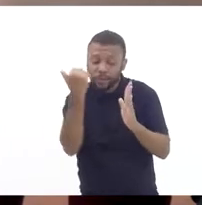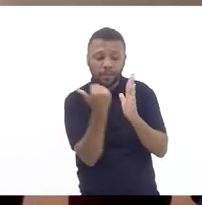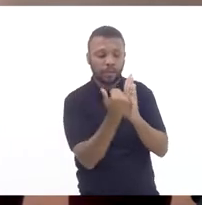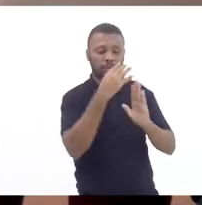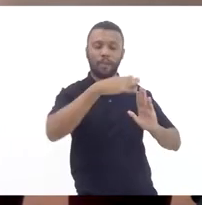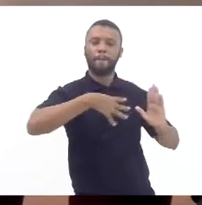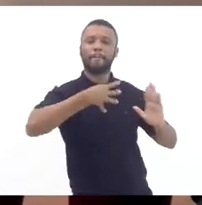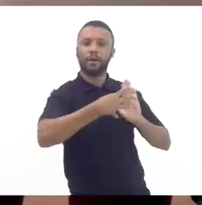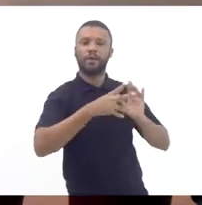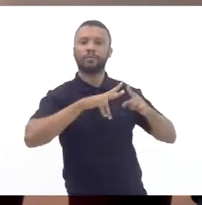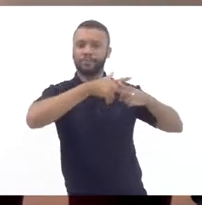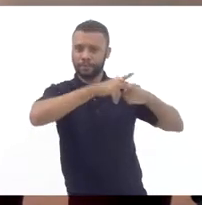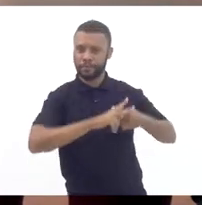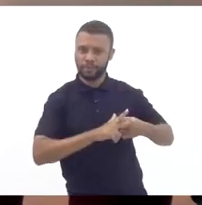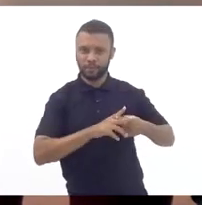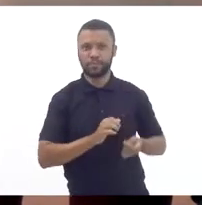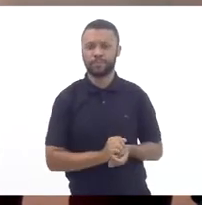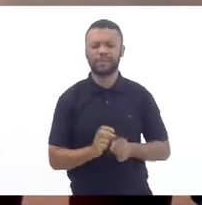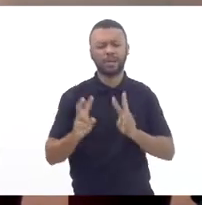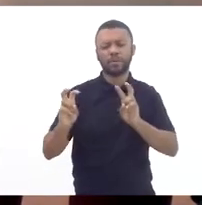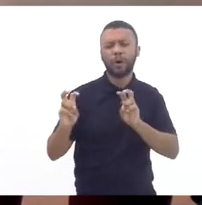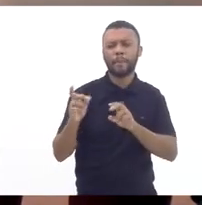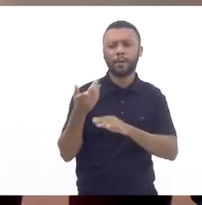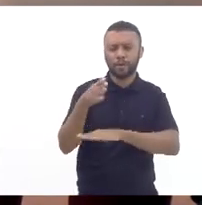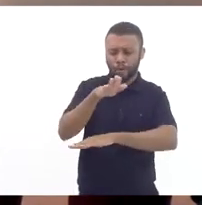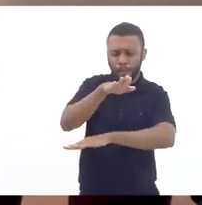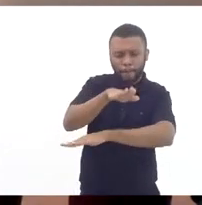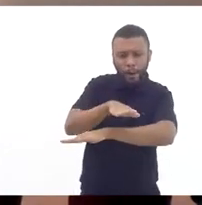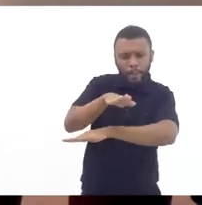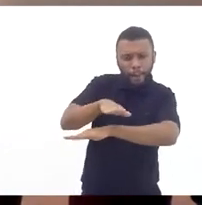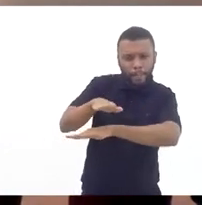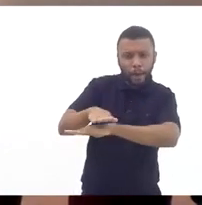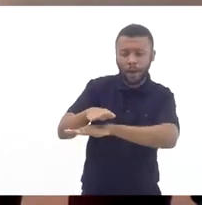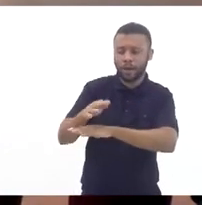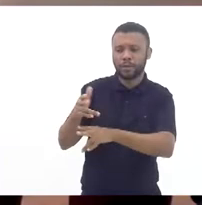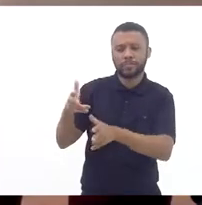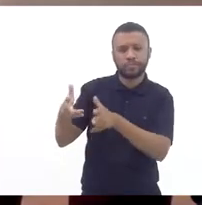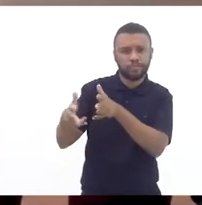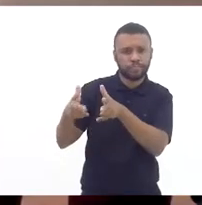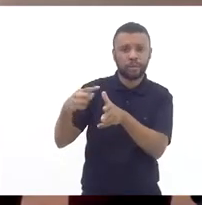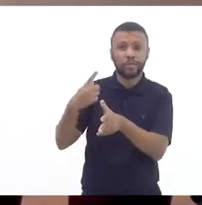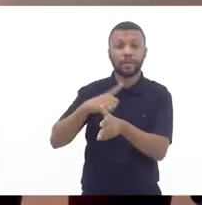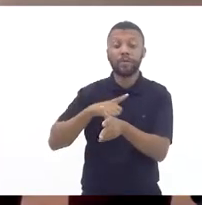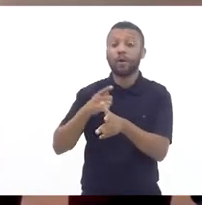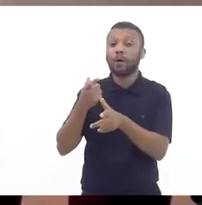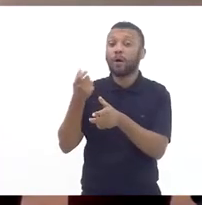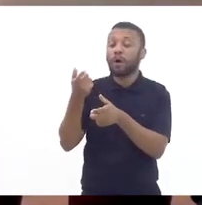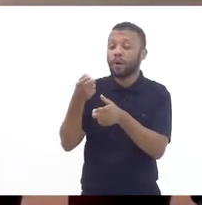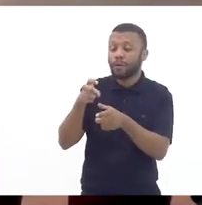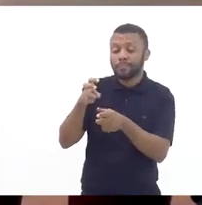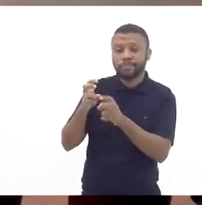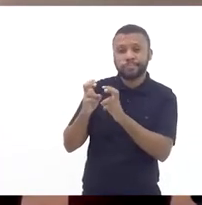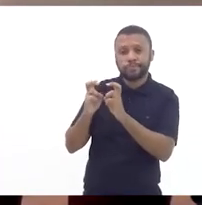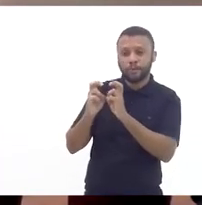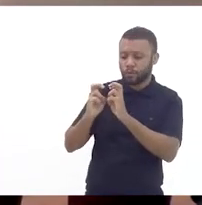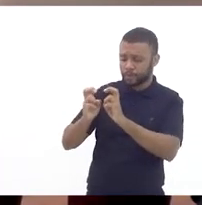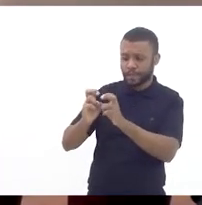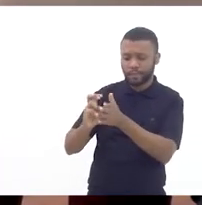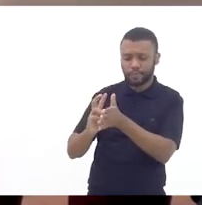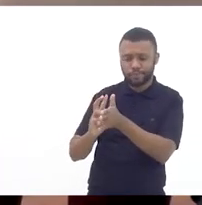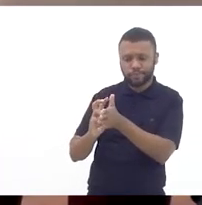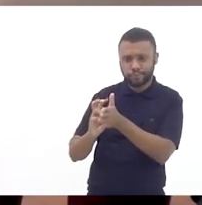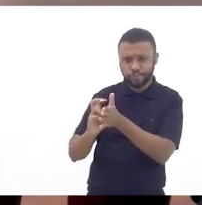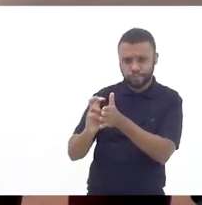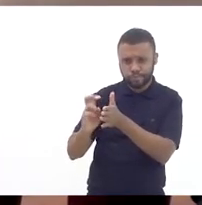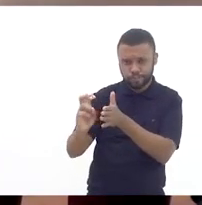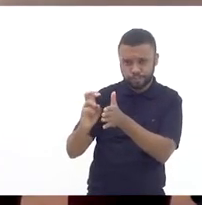Com relação aos trilhos, nós temos um equipamento, a gente chama de carro controle, ele faz uma medição por